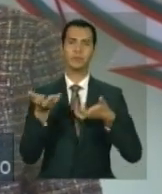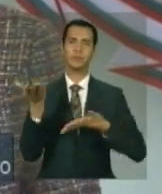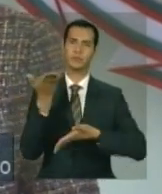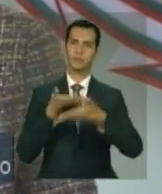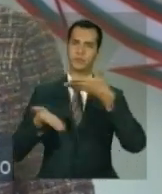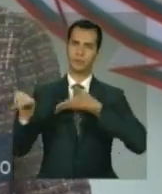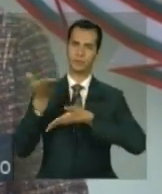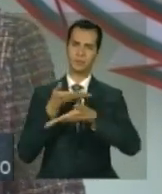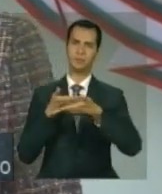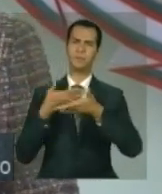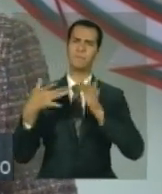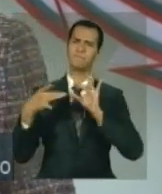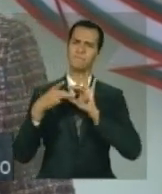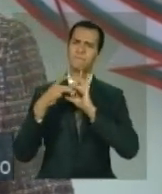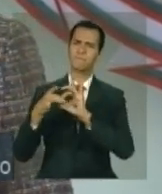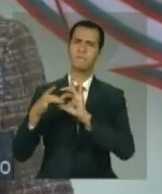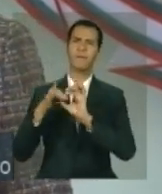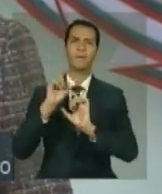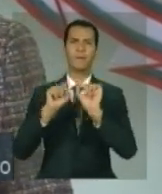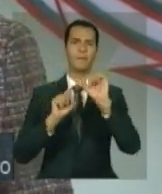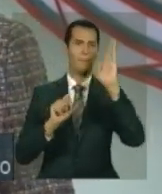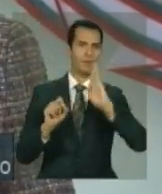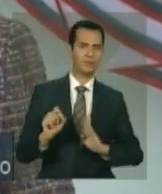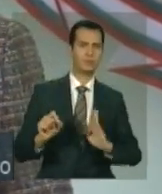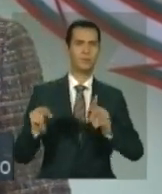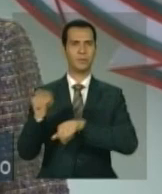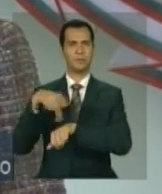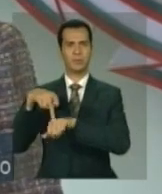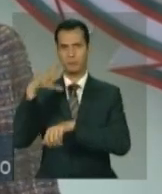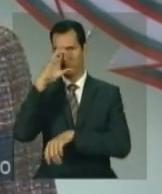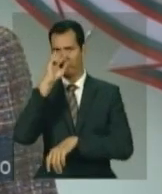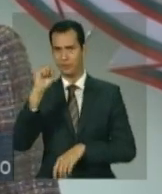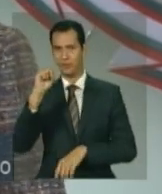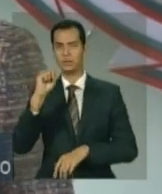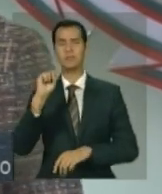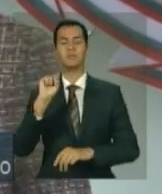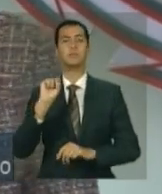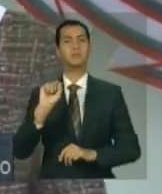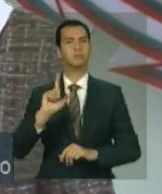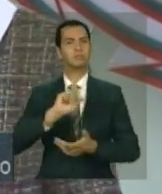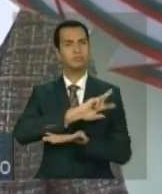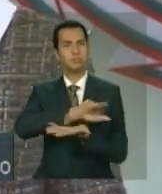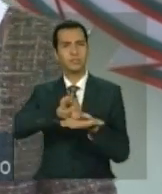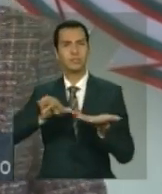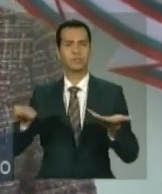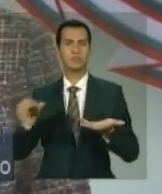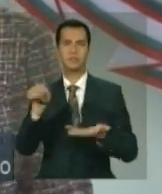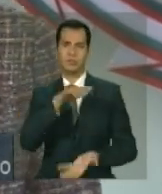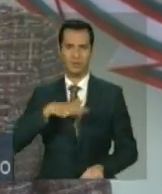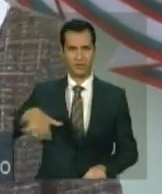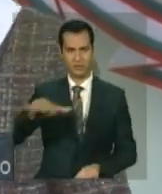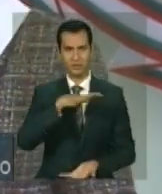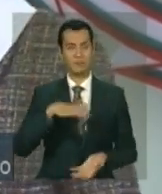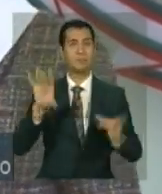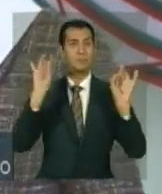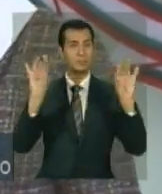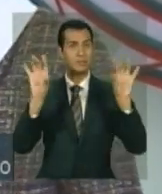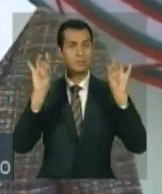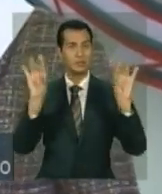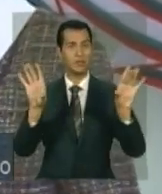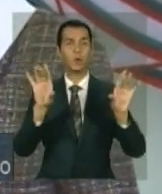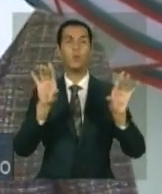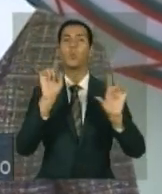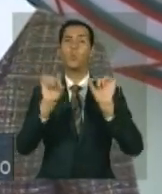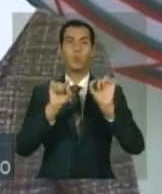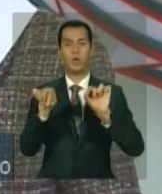mais estreita entre o Brasil e a Búlgaria, em todas as áreas em especial na